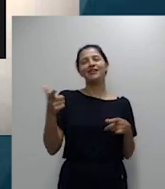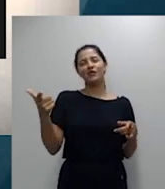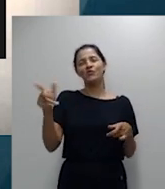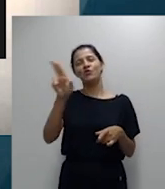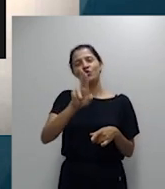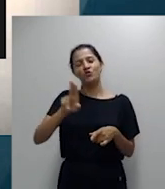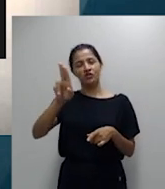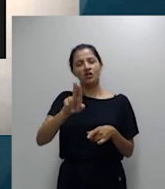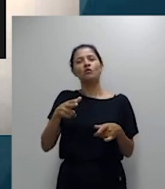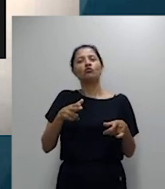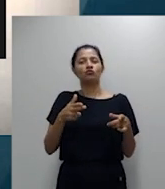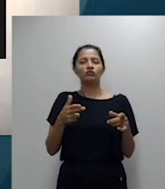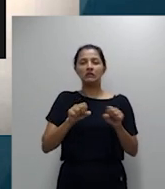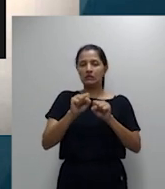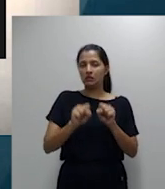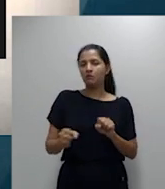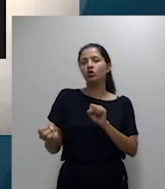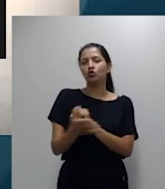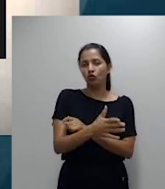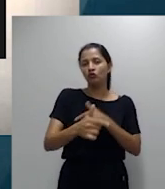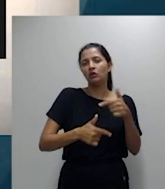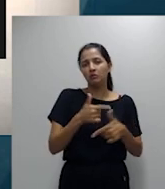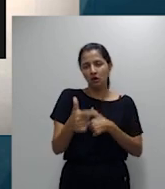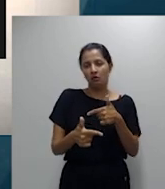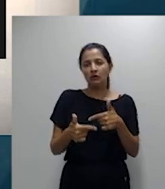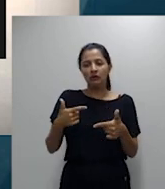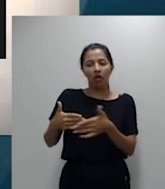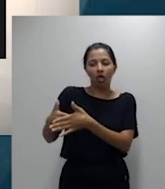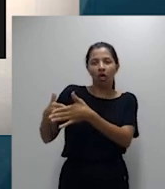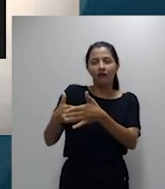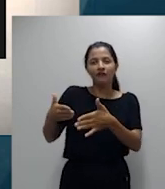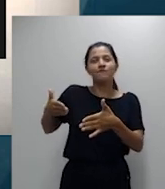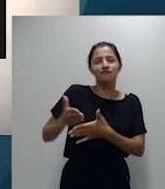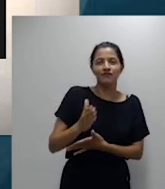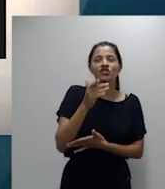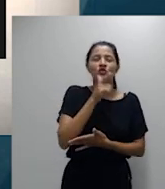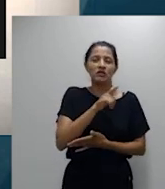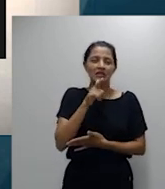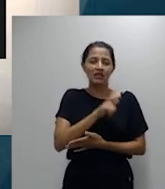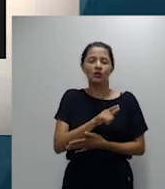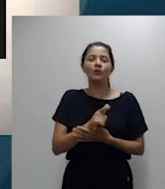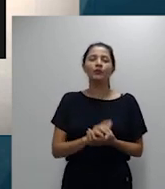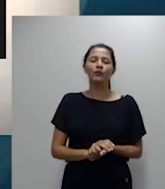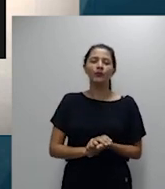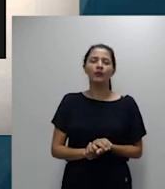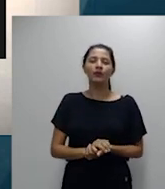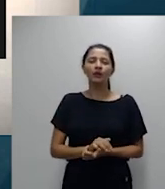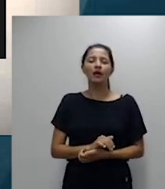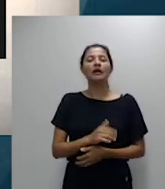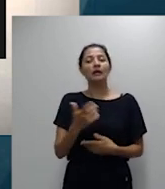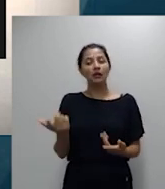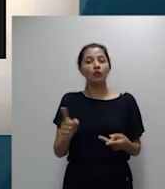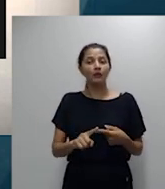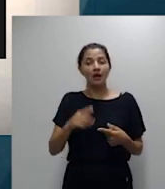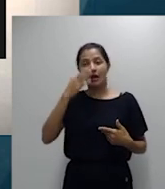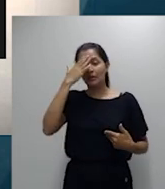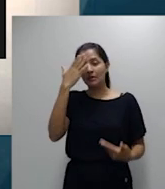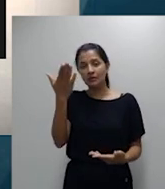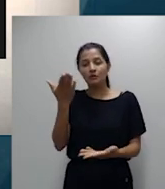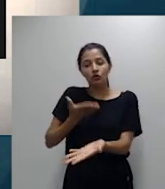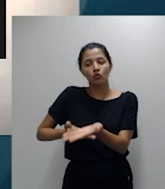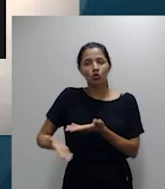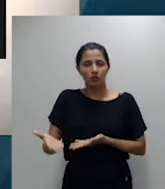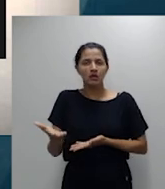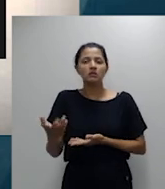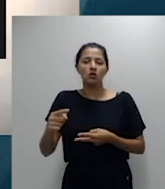novo de trabalho e que os obstáculos são vencidos adulta é um binômio de que agradecimento e colaboração